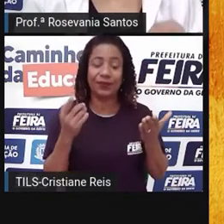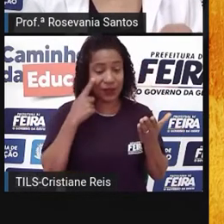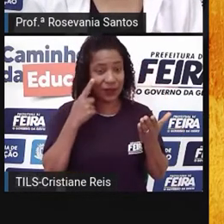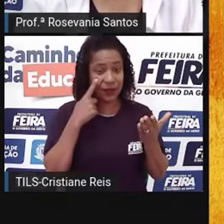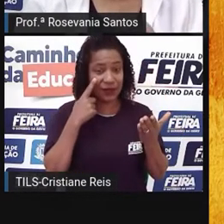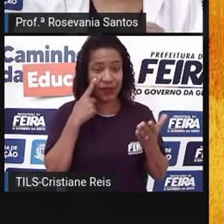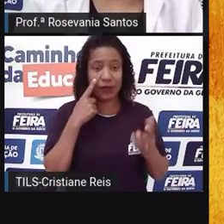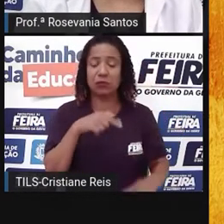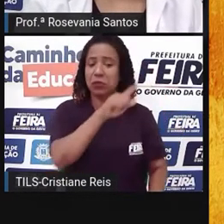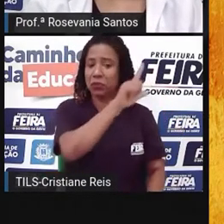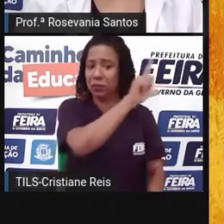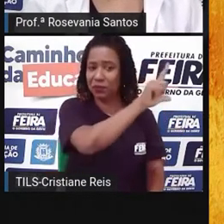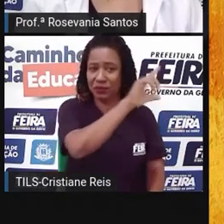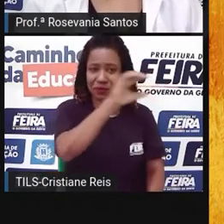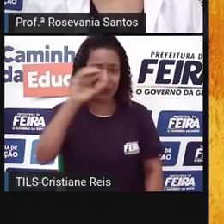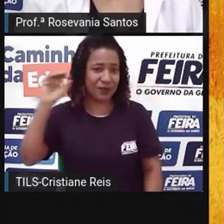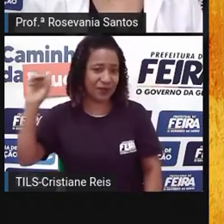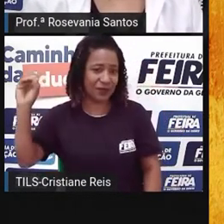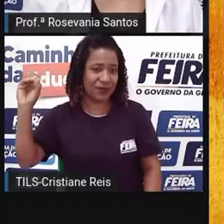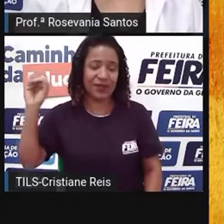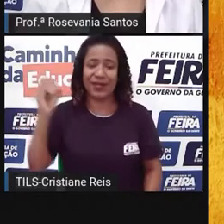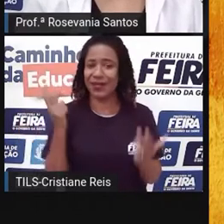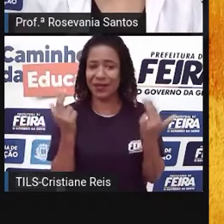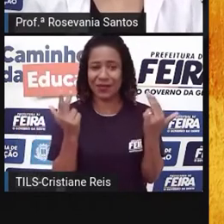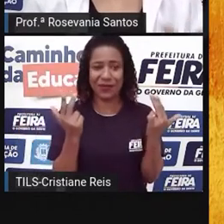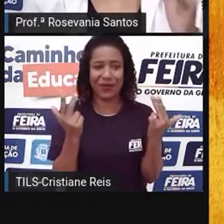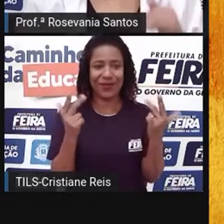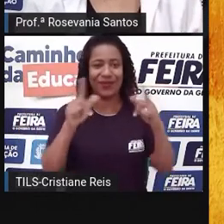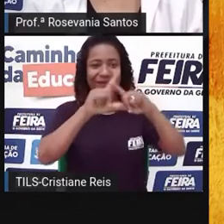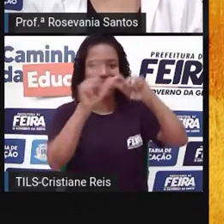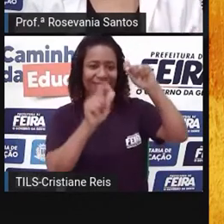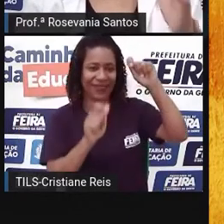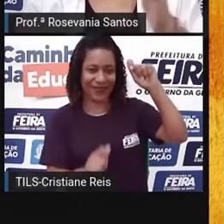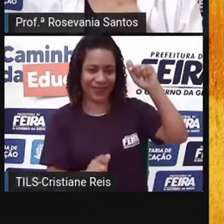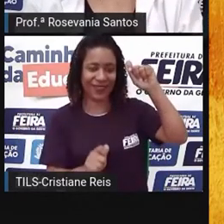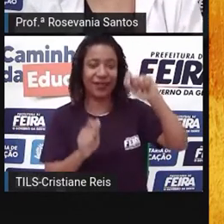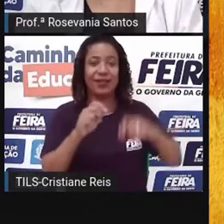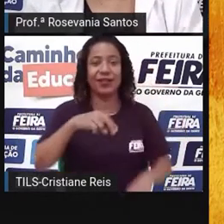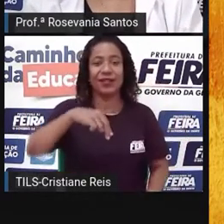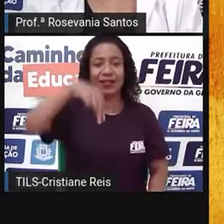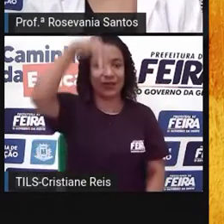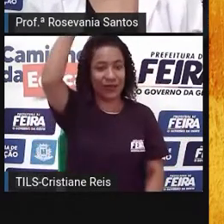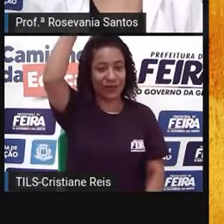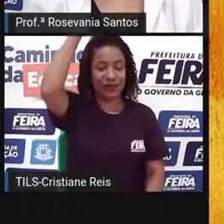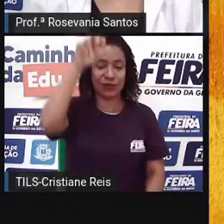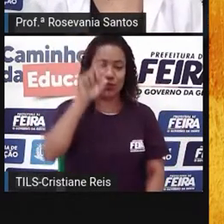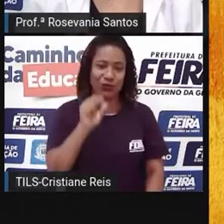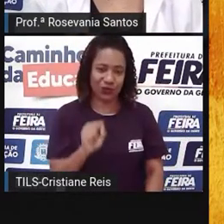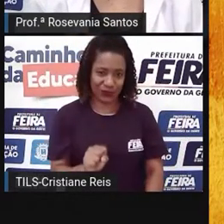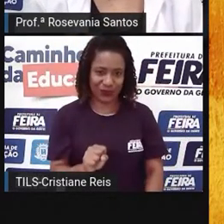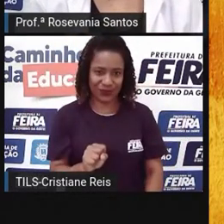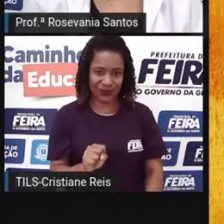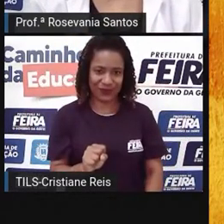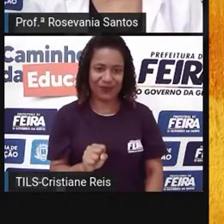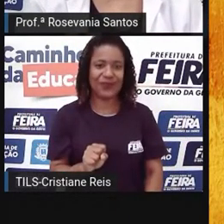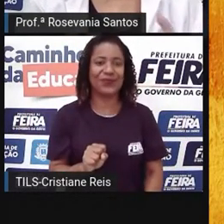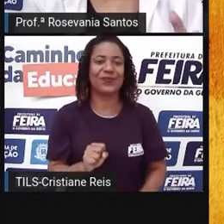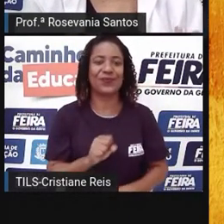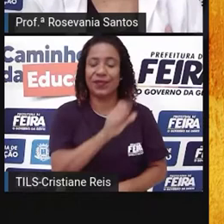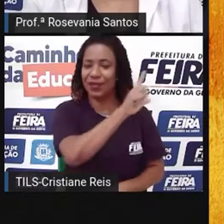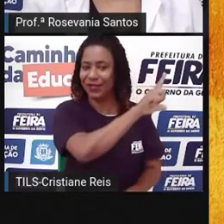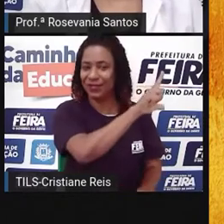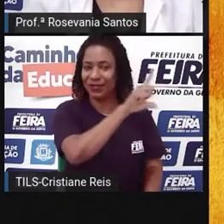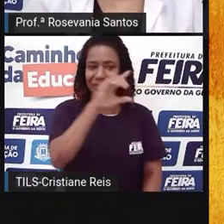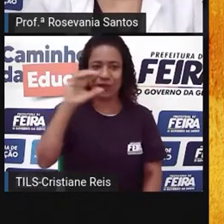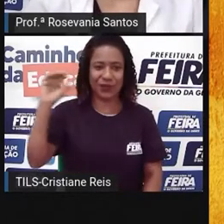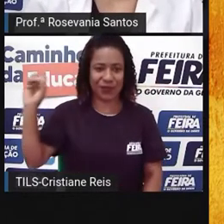também posso fazer a mesma coisa no hemisfério sul. Aí eu tenho o hemisfério sul, a porção oriental e a porção ocidental, que são